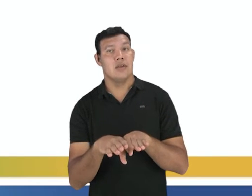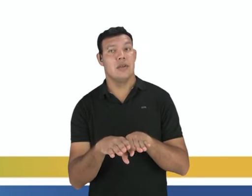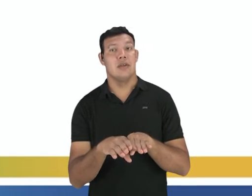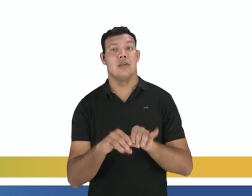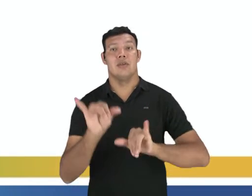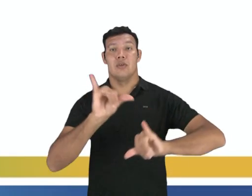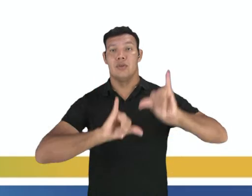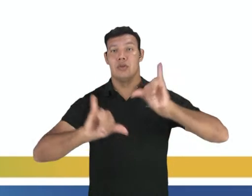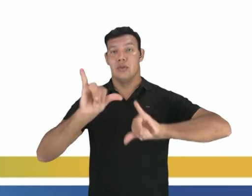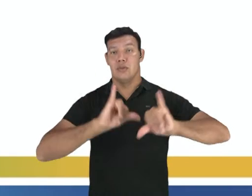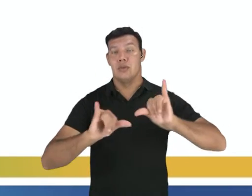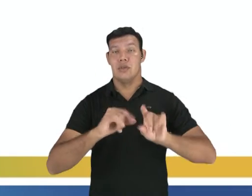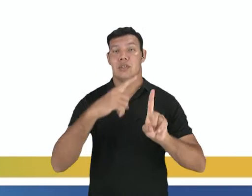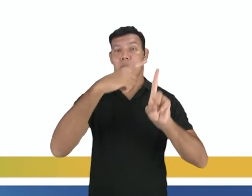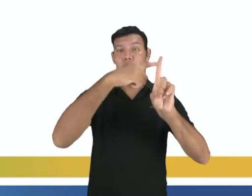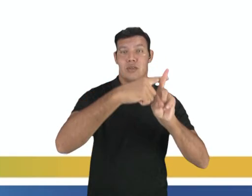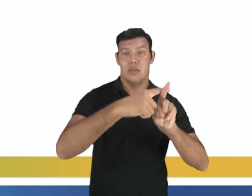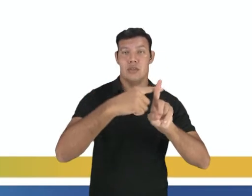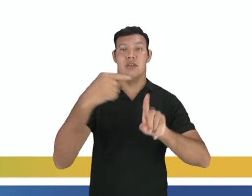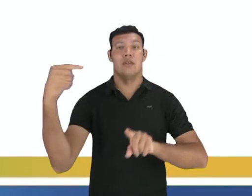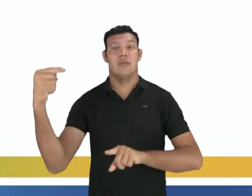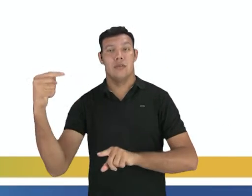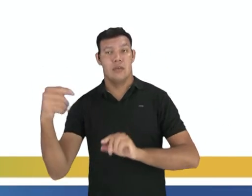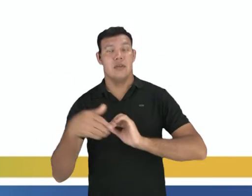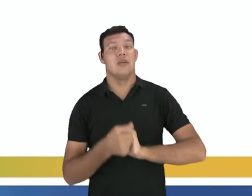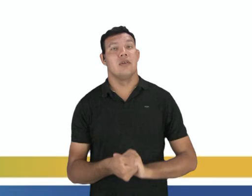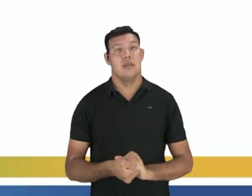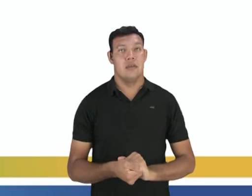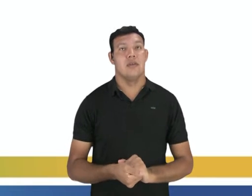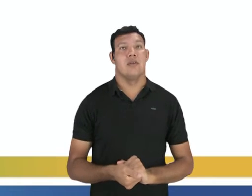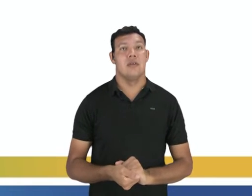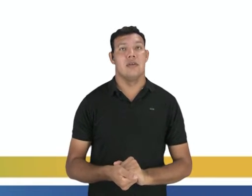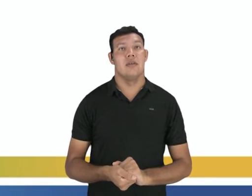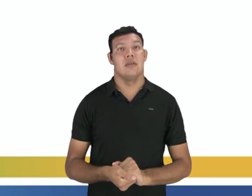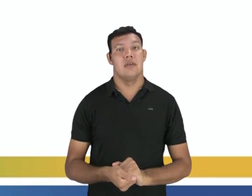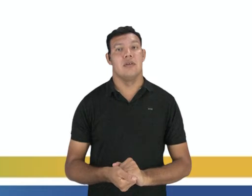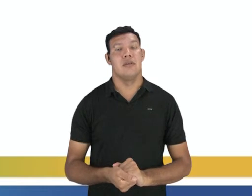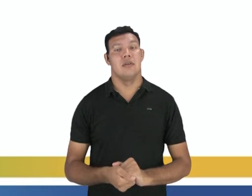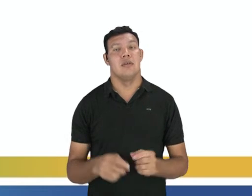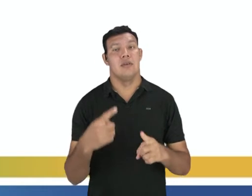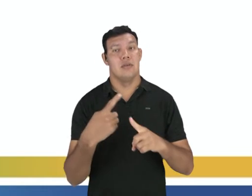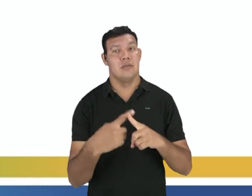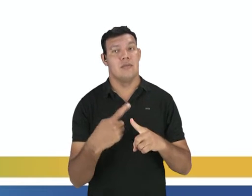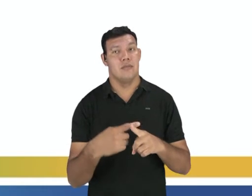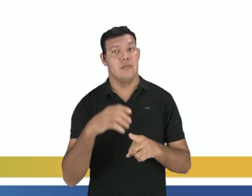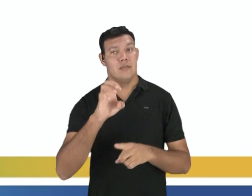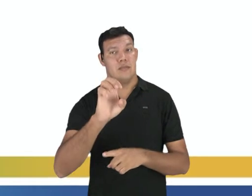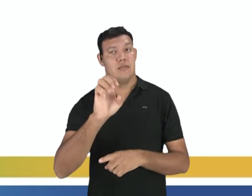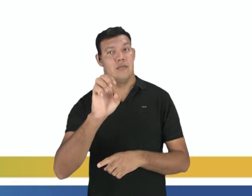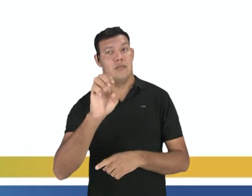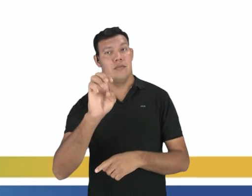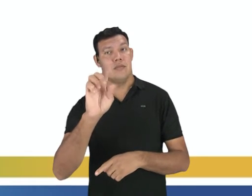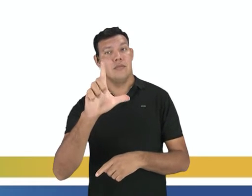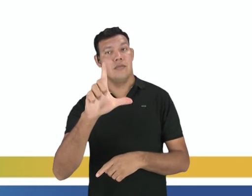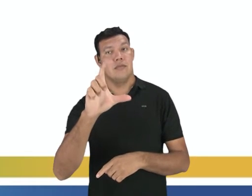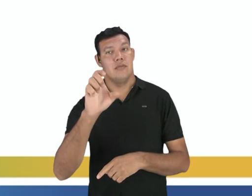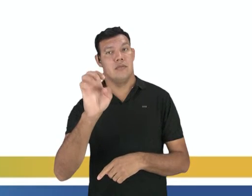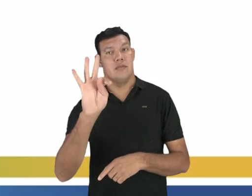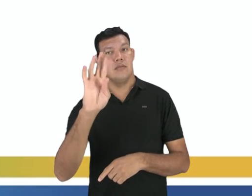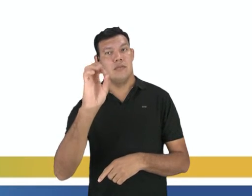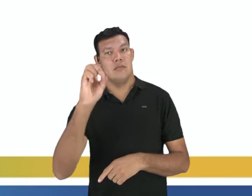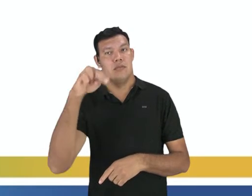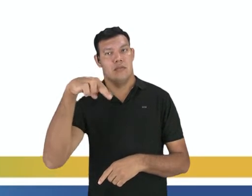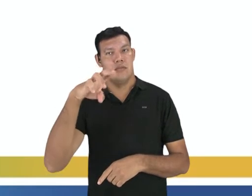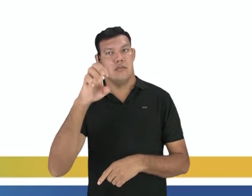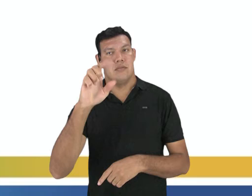porque apresenta polos, e esses polos eles aparecem devido à diferença de eletronegatividade entre os elementos químicos que